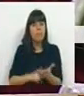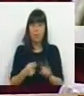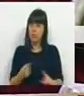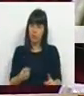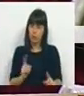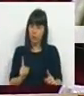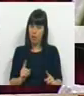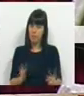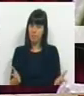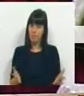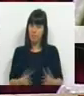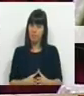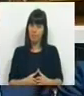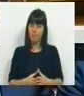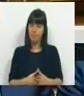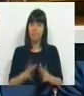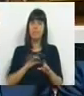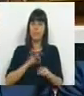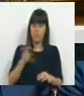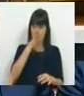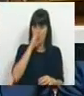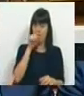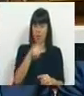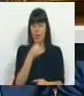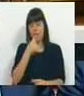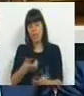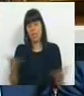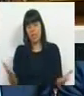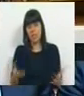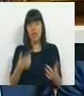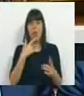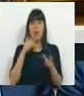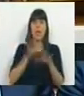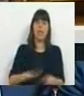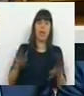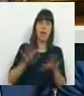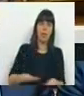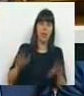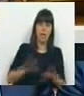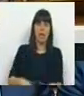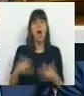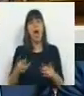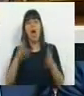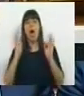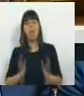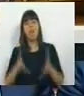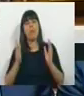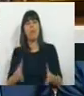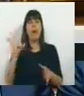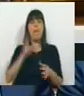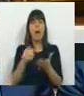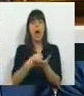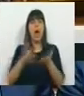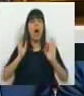não era assim. Quando depois o Sr. Primeiro-Ministro veio dizer, com muita tranquilidade, que não era preciso mais